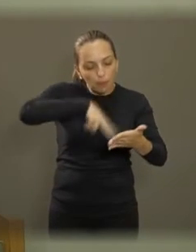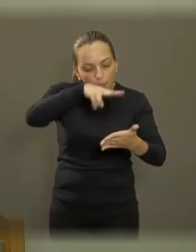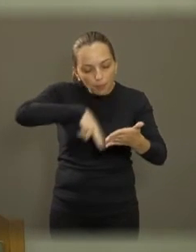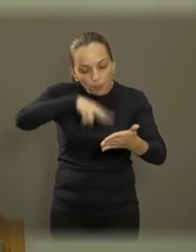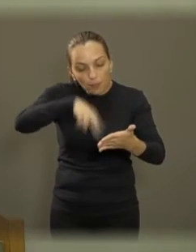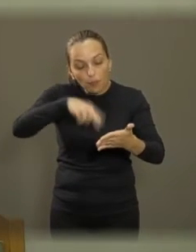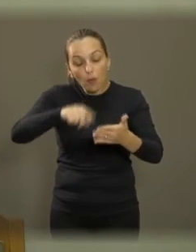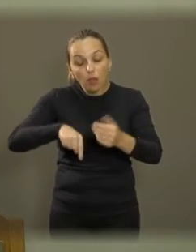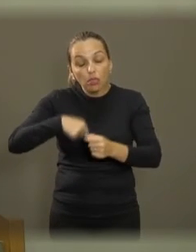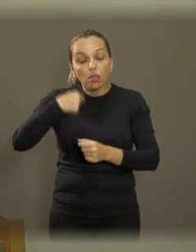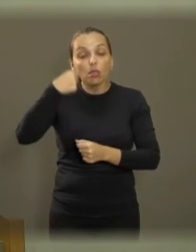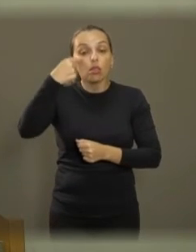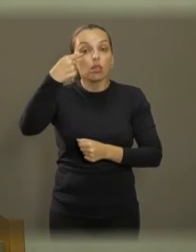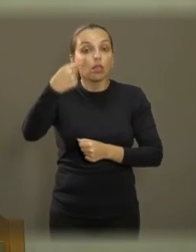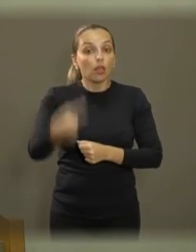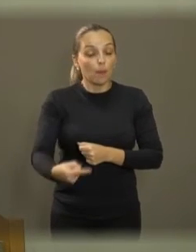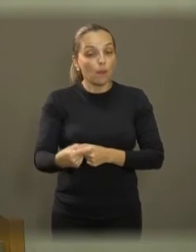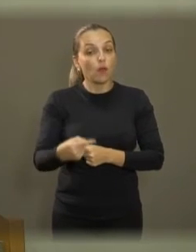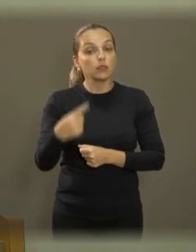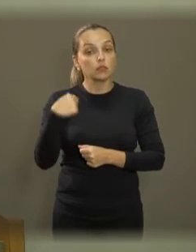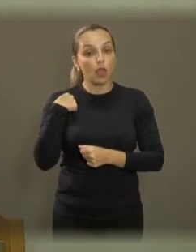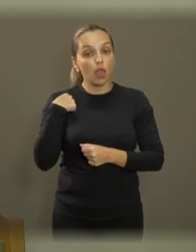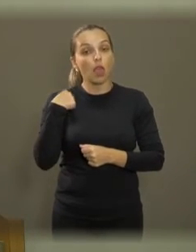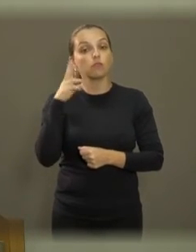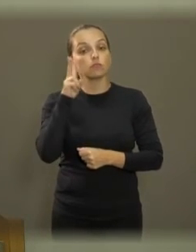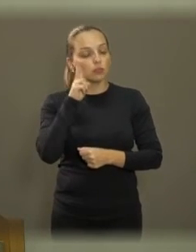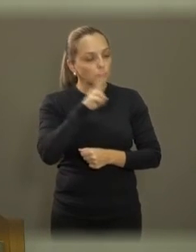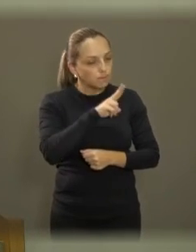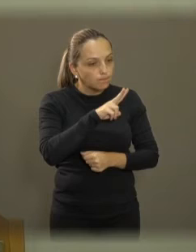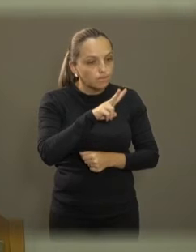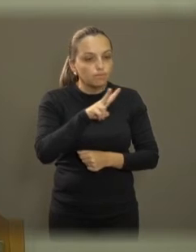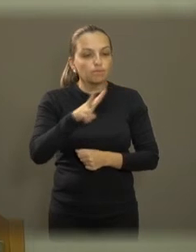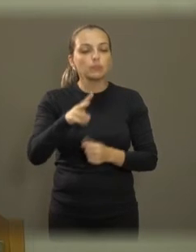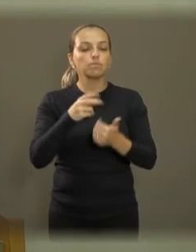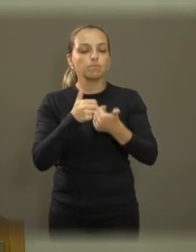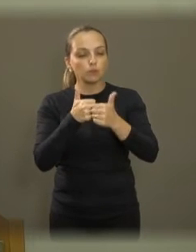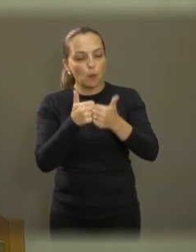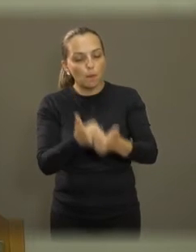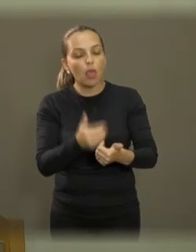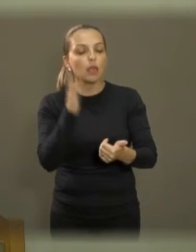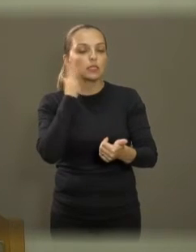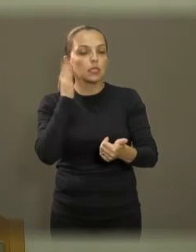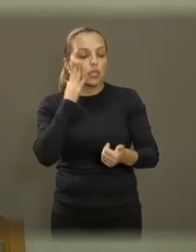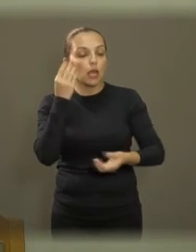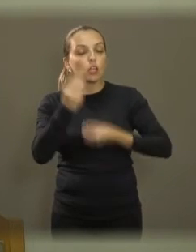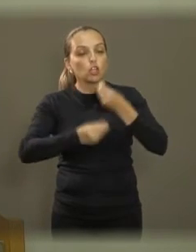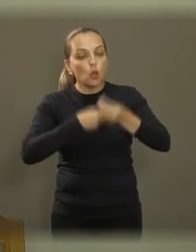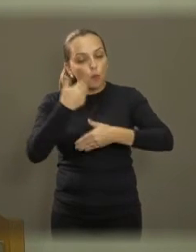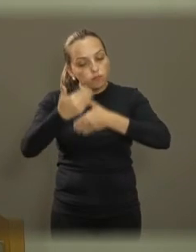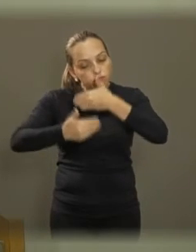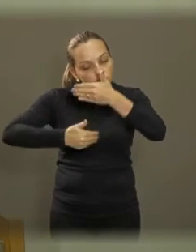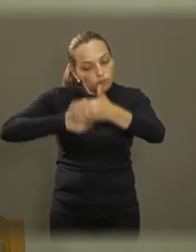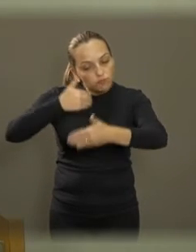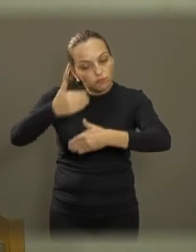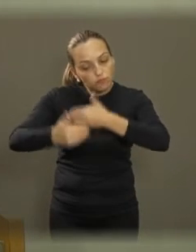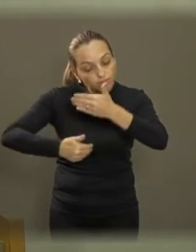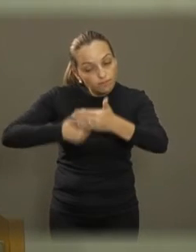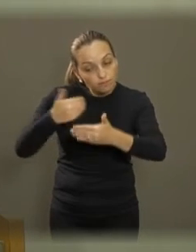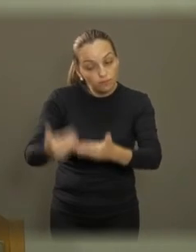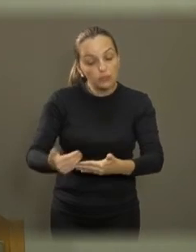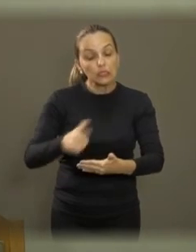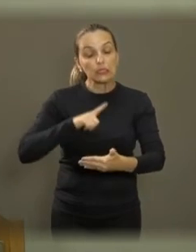acompanhou toda a vossa trajetória, né, de destaque, né, nos honrando muito.